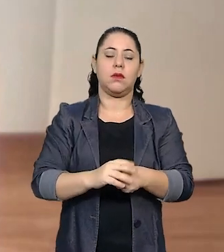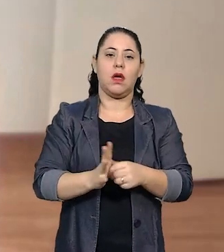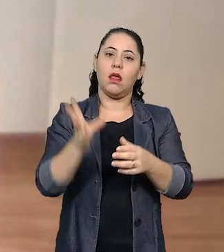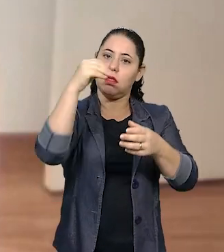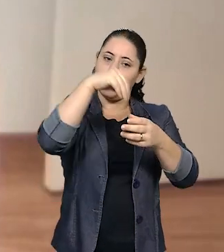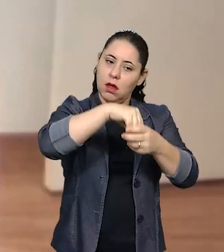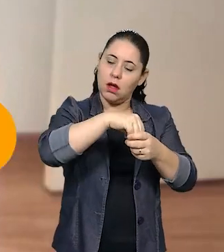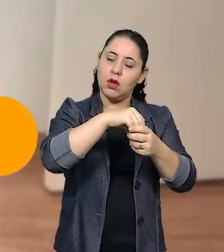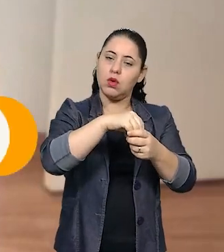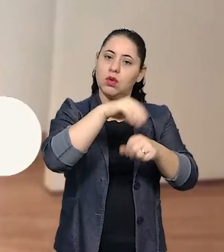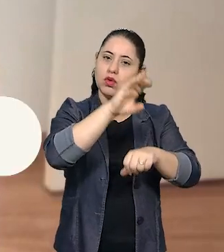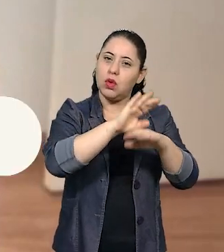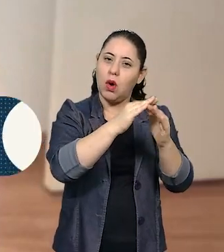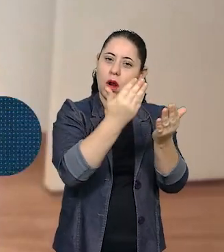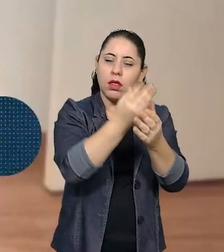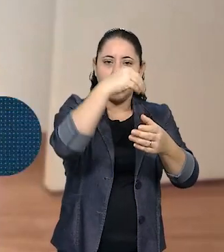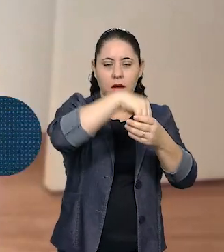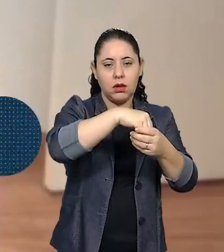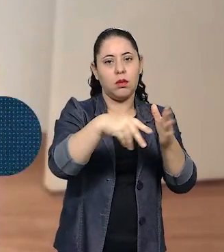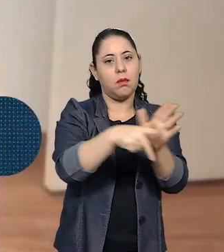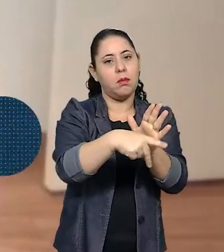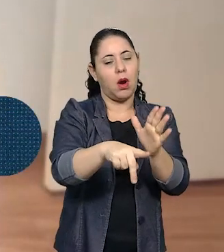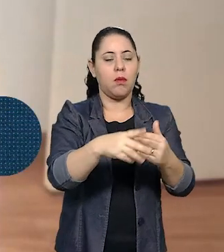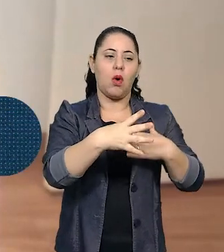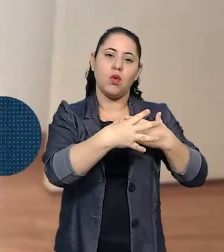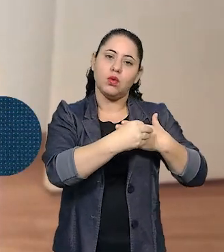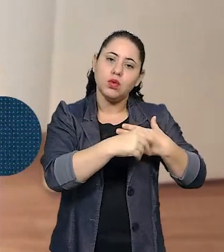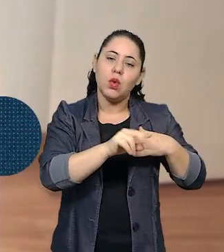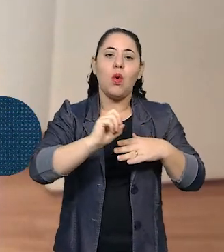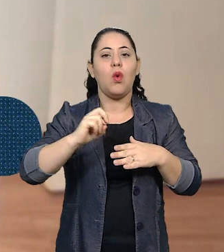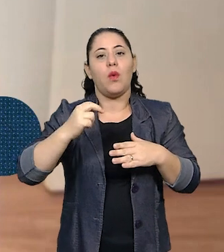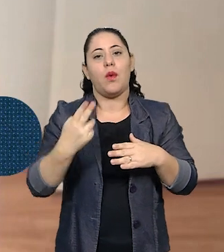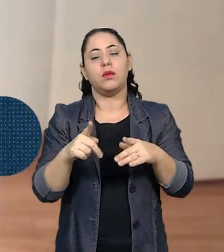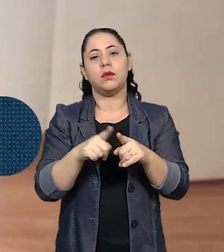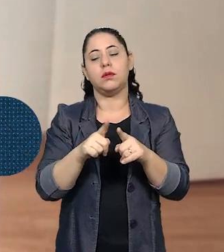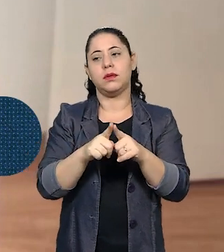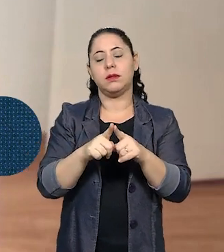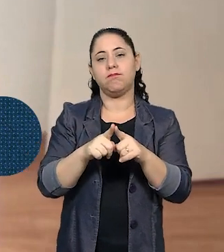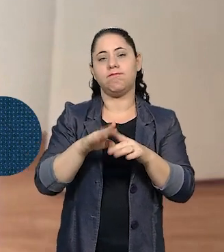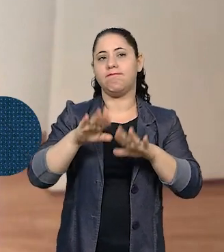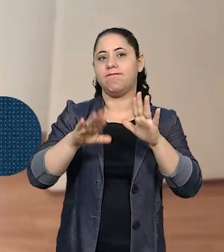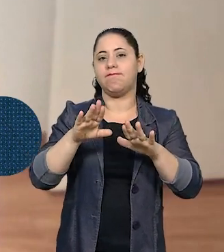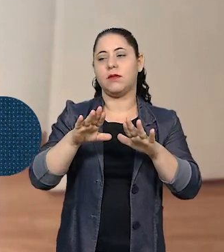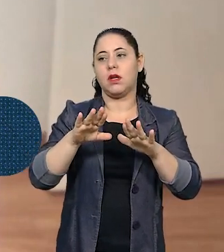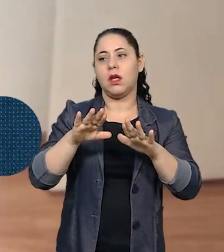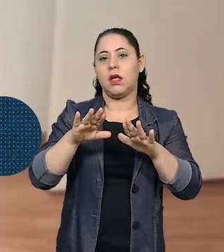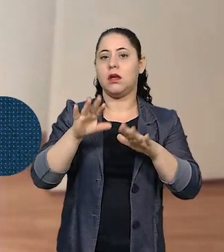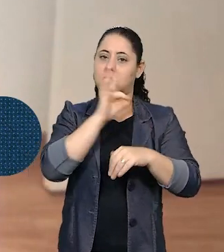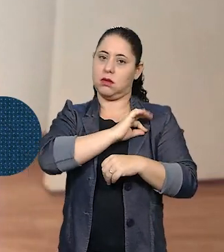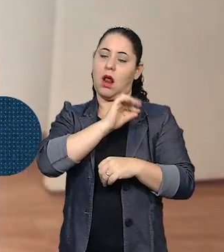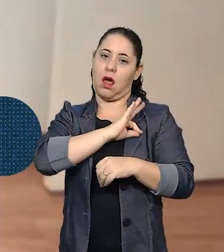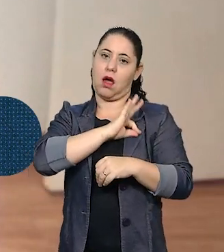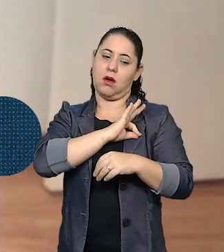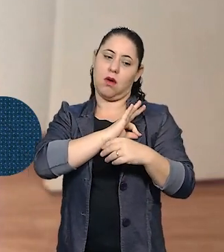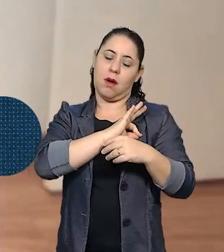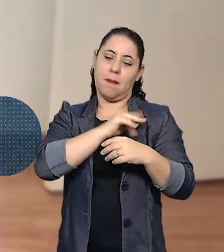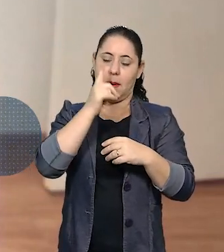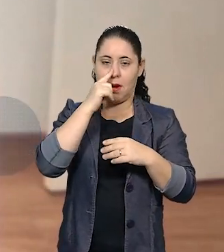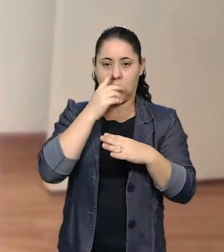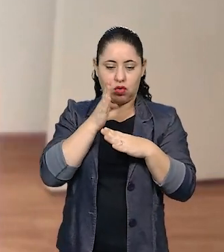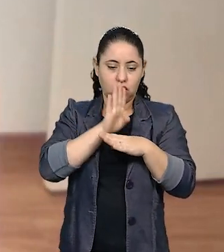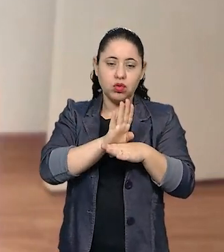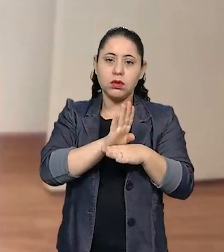a alternativa seria o pagamento do auxílio creche. Seja uma creche realmente dentro do espaço de trabalho, né, um